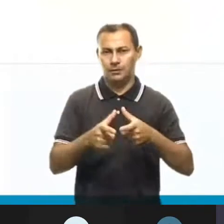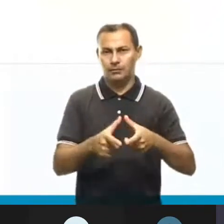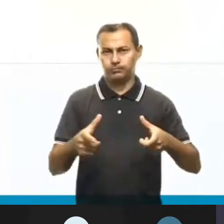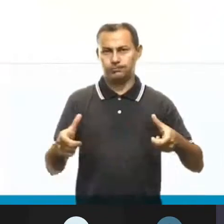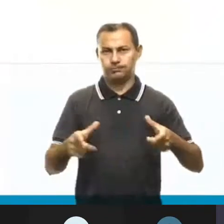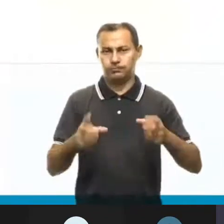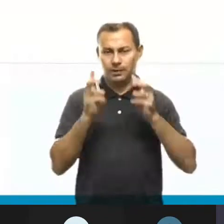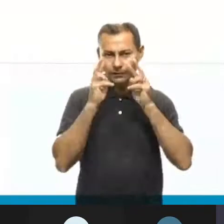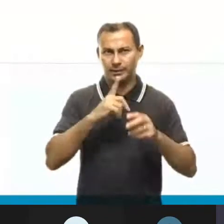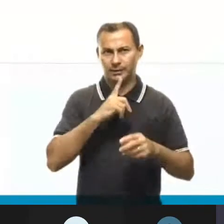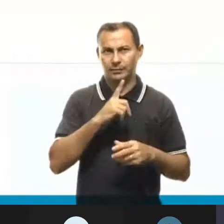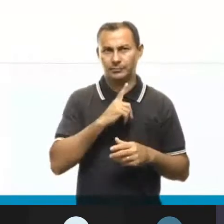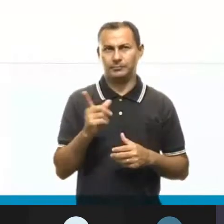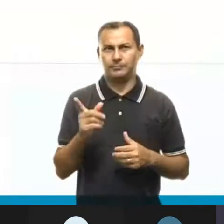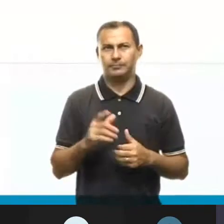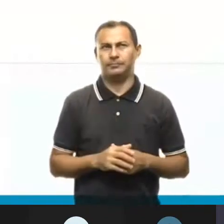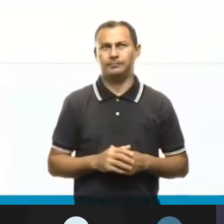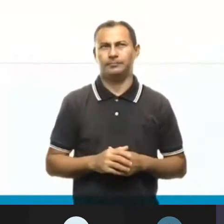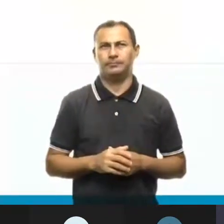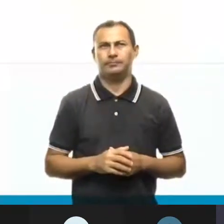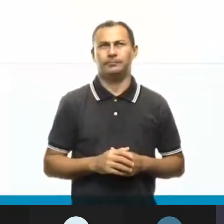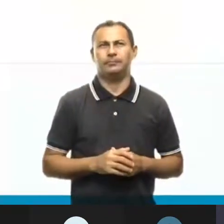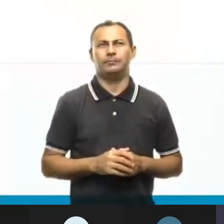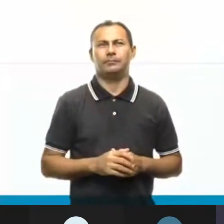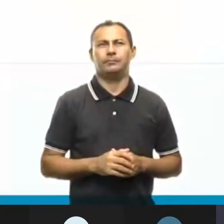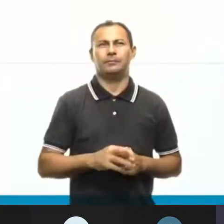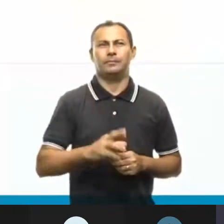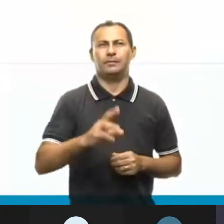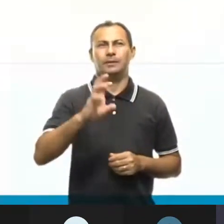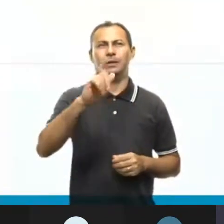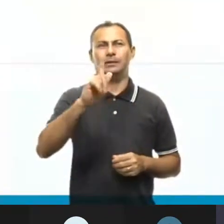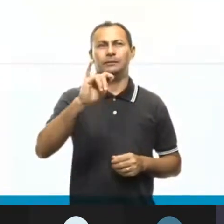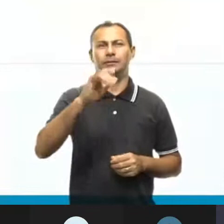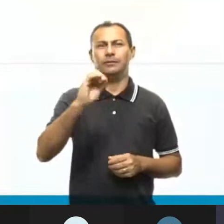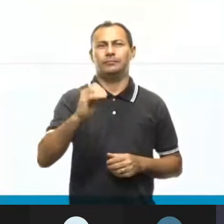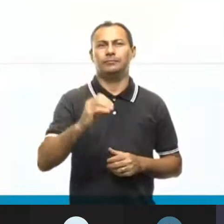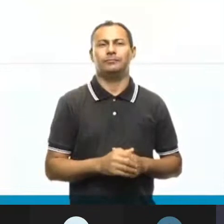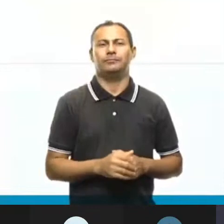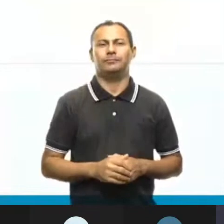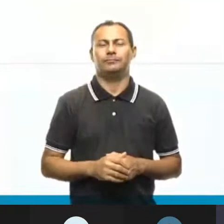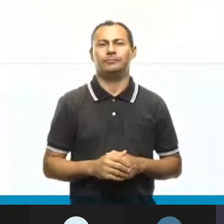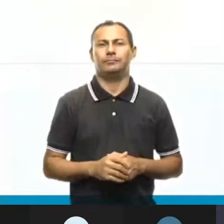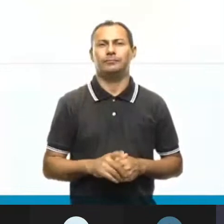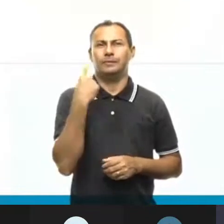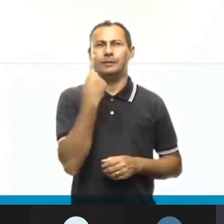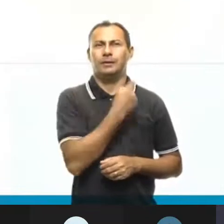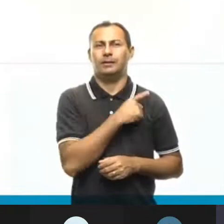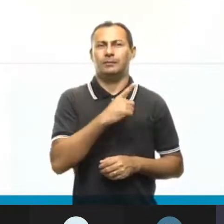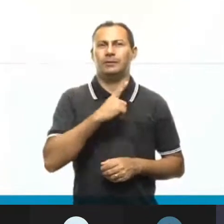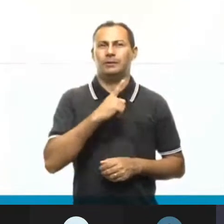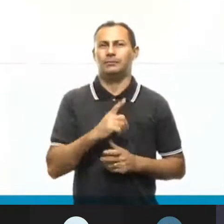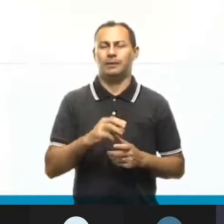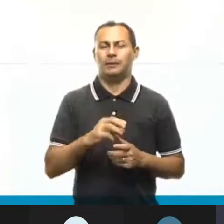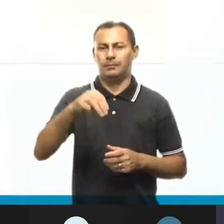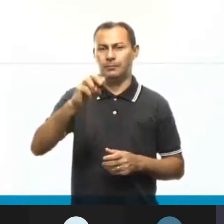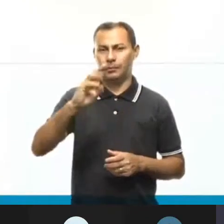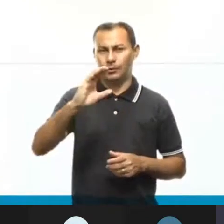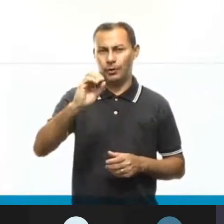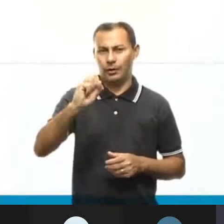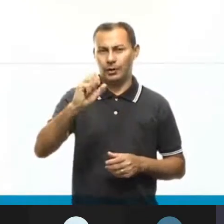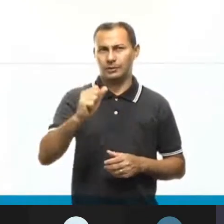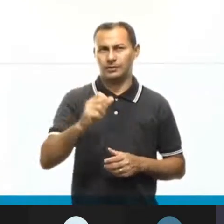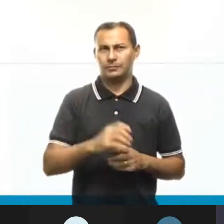observamos exatamente isso. Nós temos aqui, ó, esta região aqui, né, que nós temos aqui a